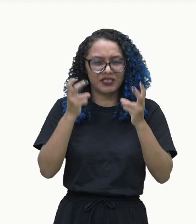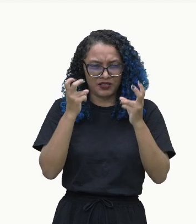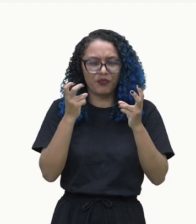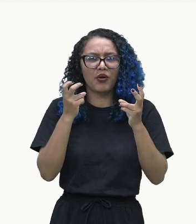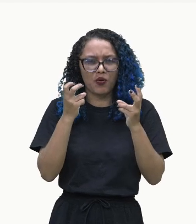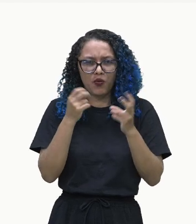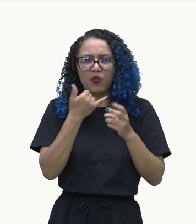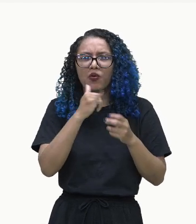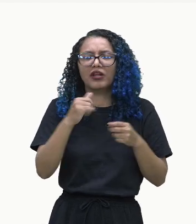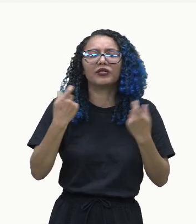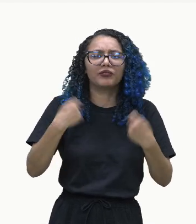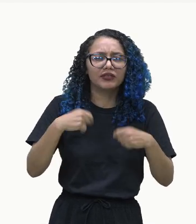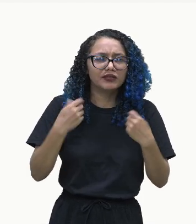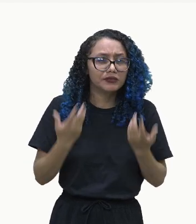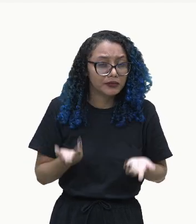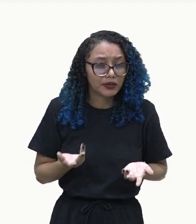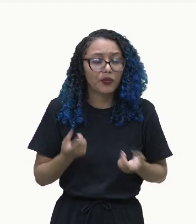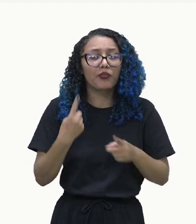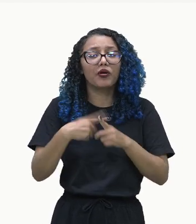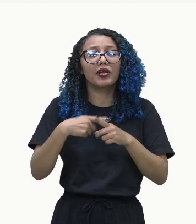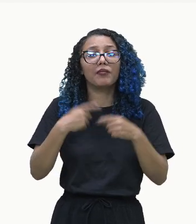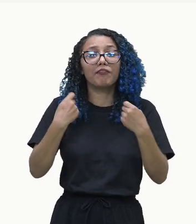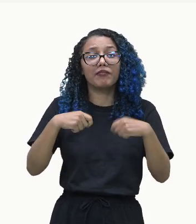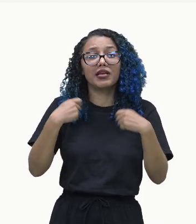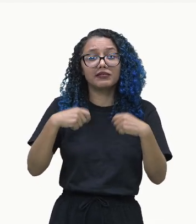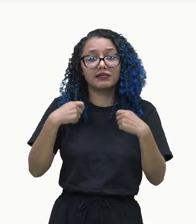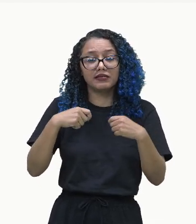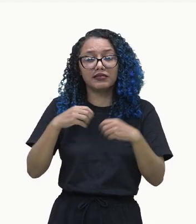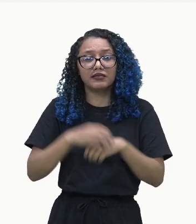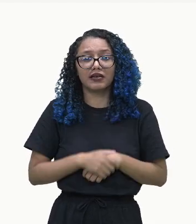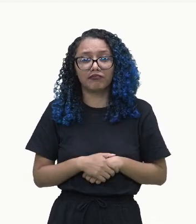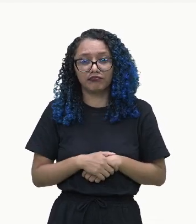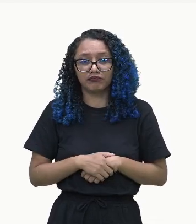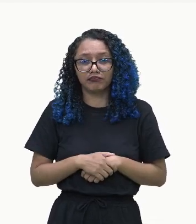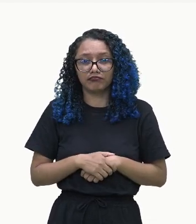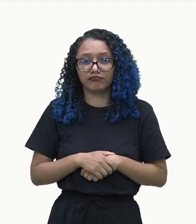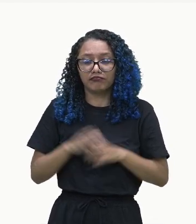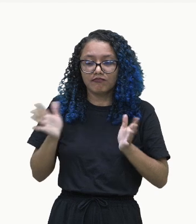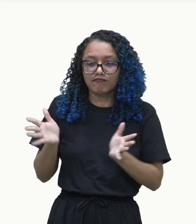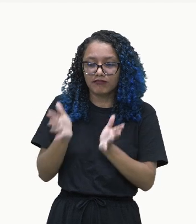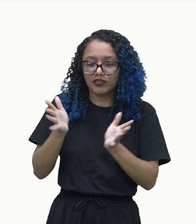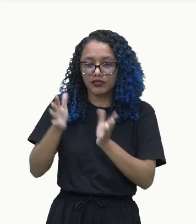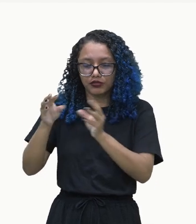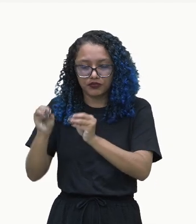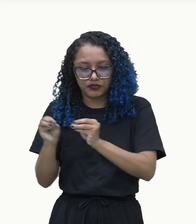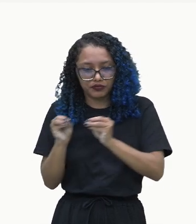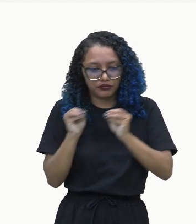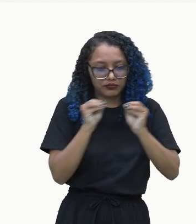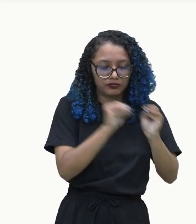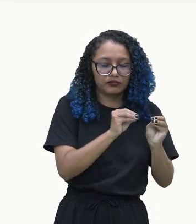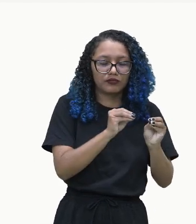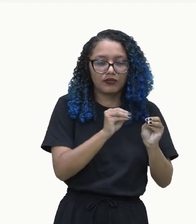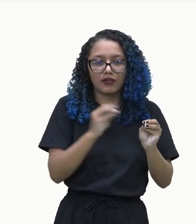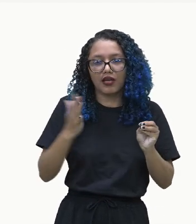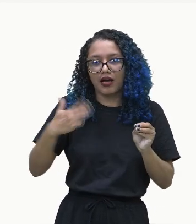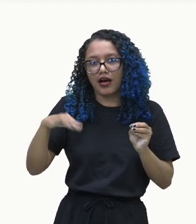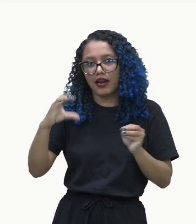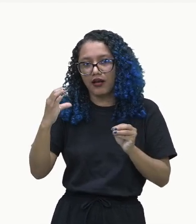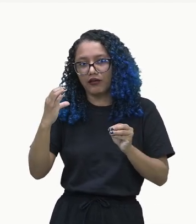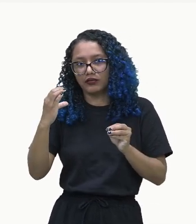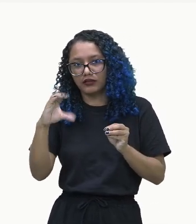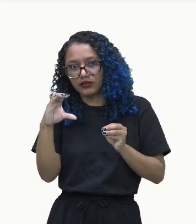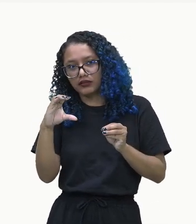energia? Porque ele vai ter que fazer uma força para transportar de um meio menor concentrado para um meio maior, de